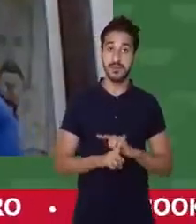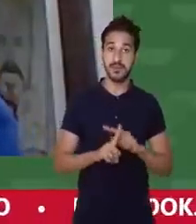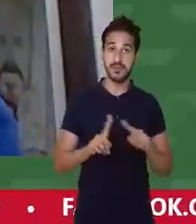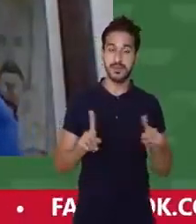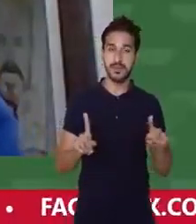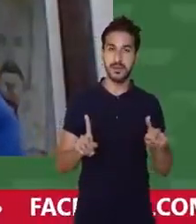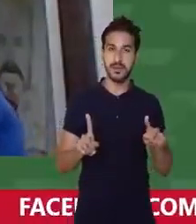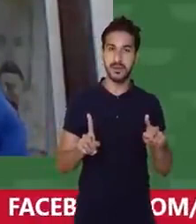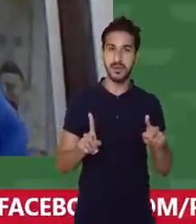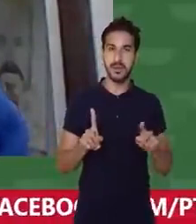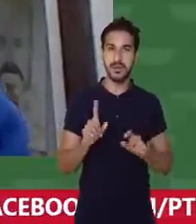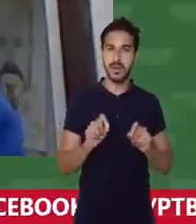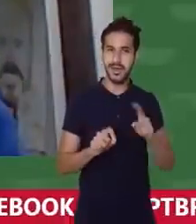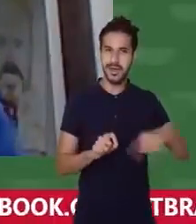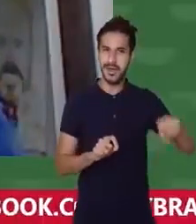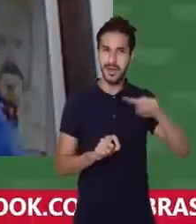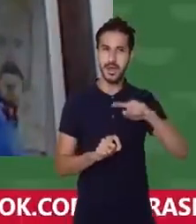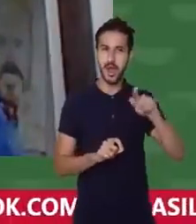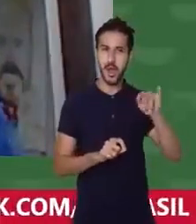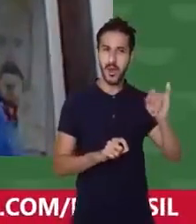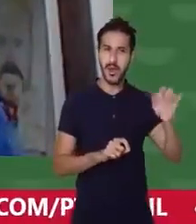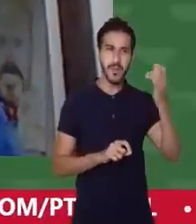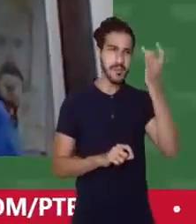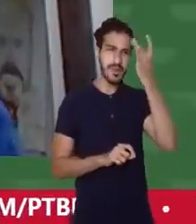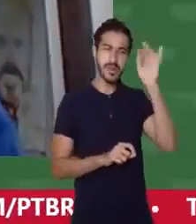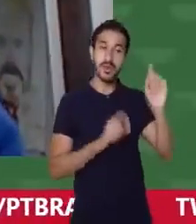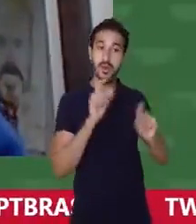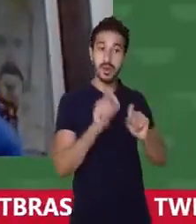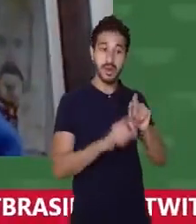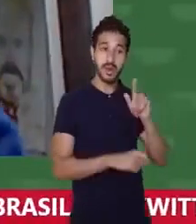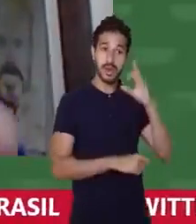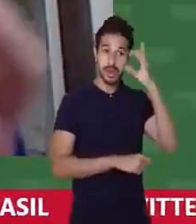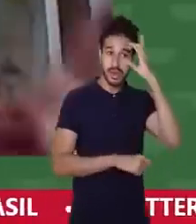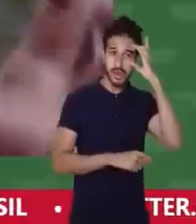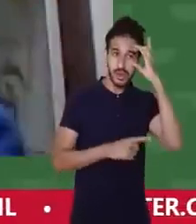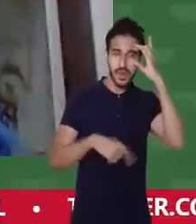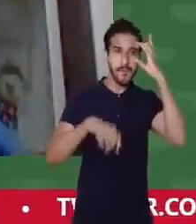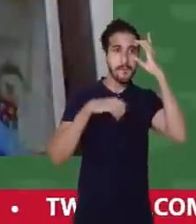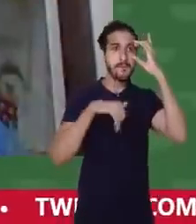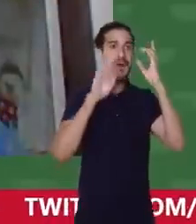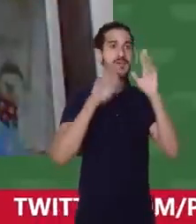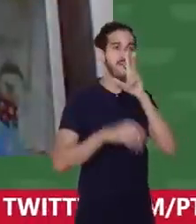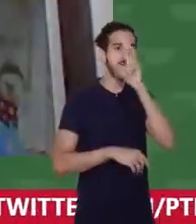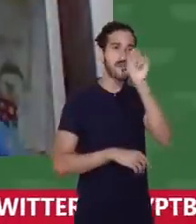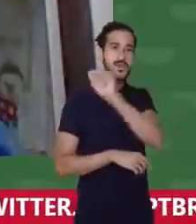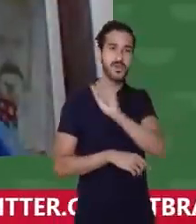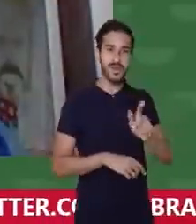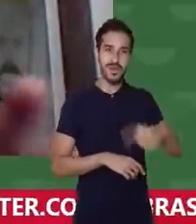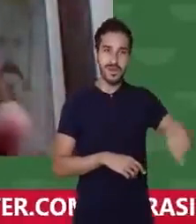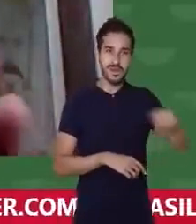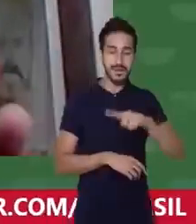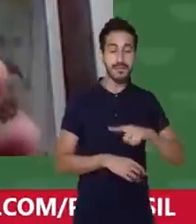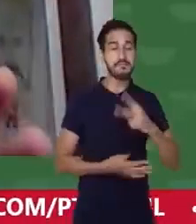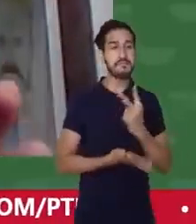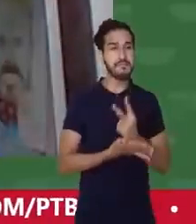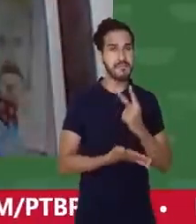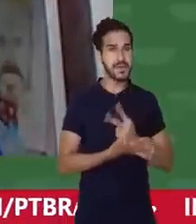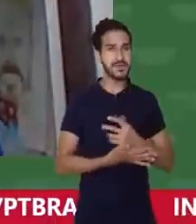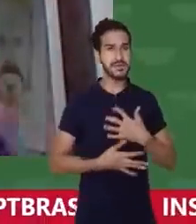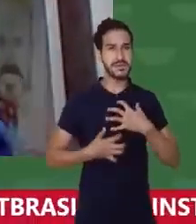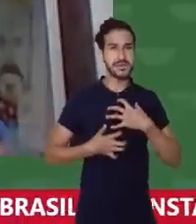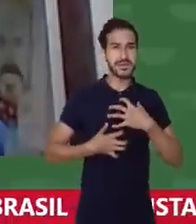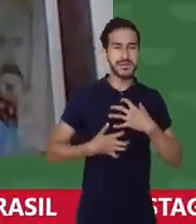Mas o que os golpistas não sabiam é que Dilma era mais forte do que eles. E mesmo tomada